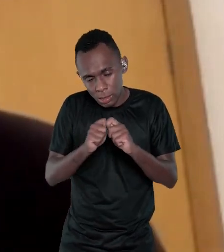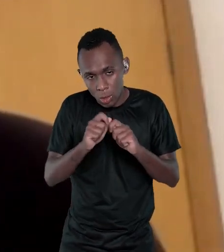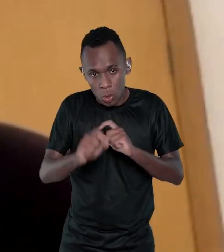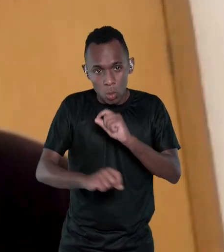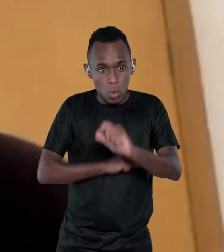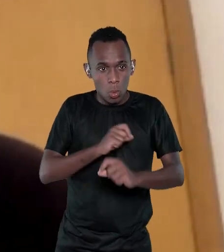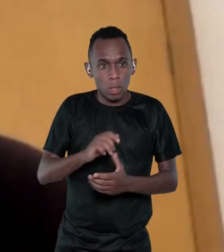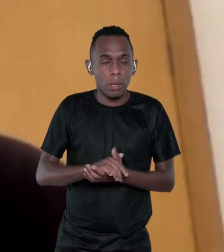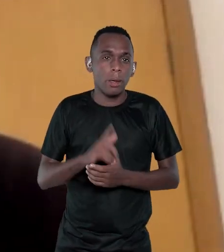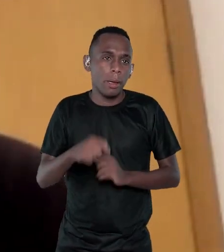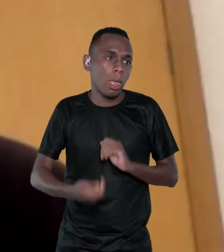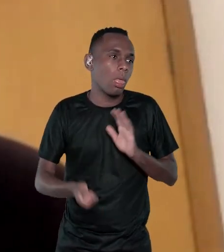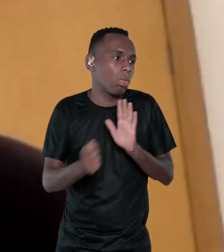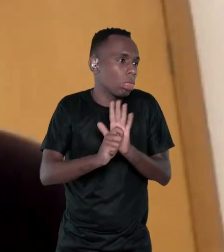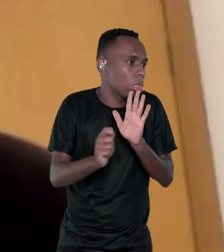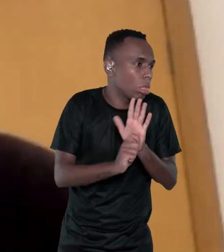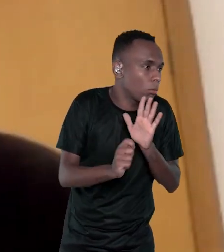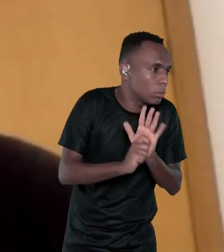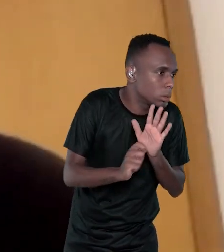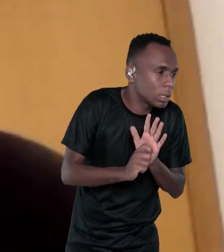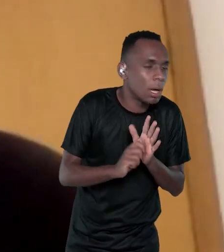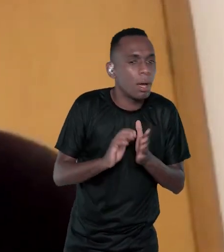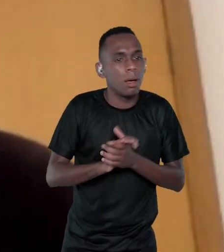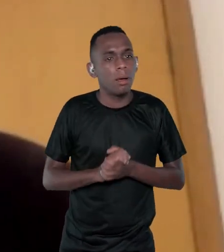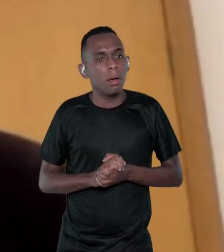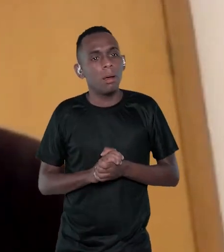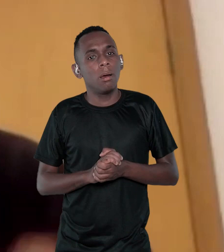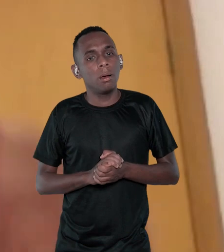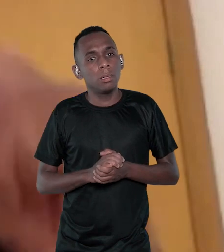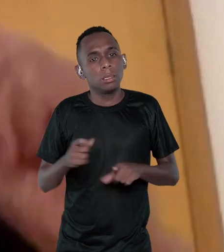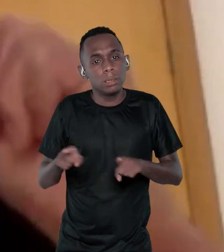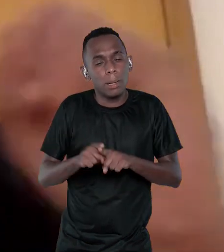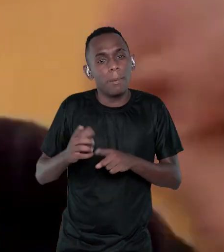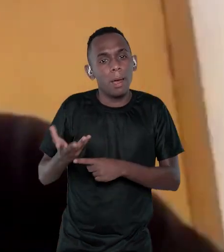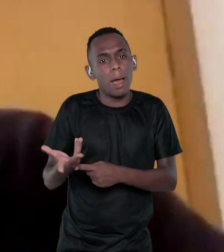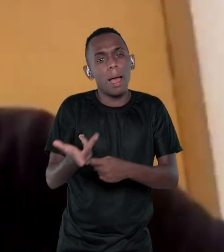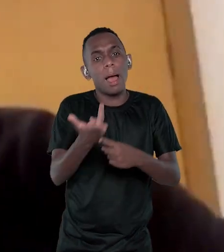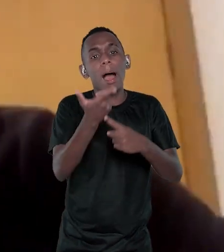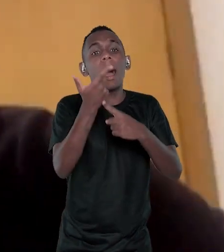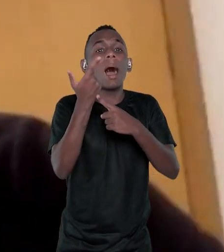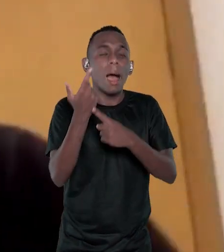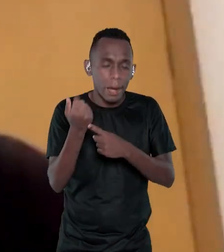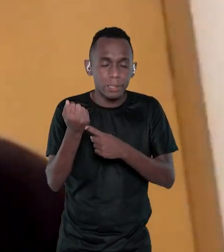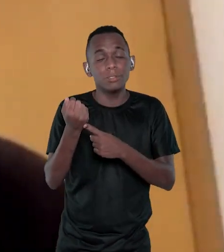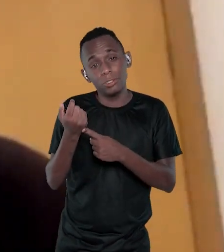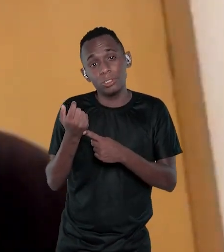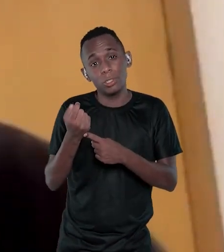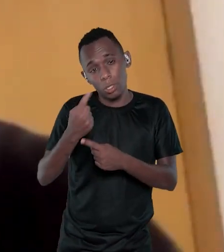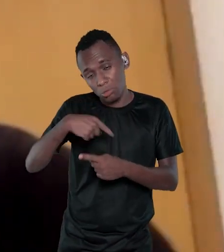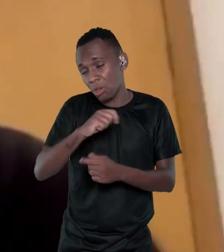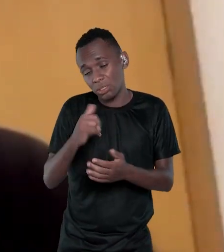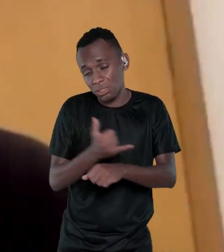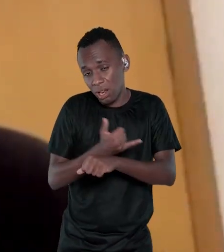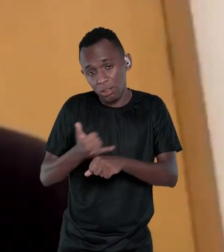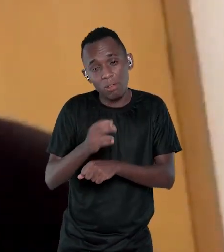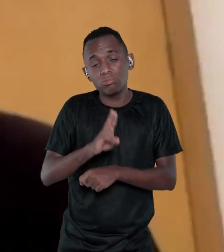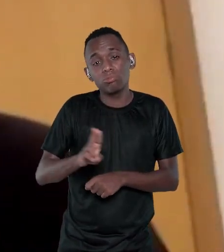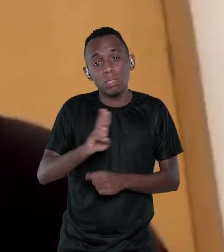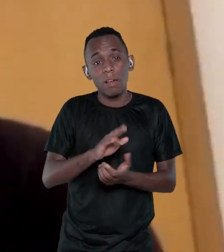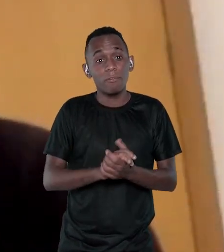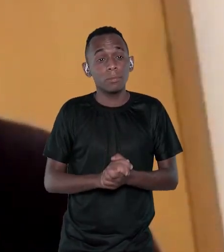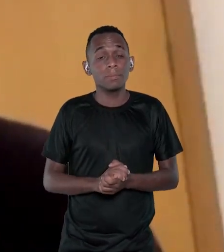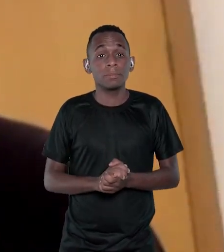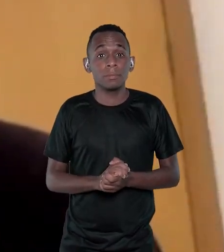válvulas de escape, era pela droga, pelas artes, era